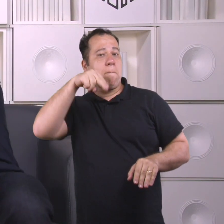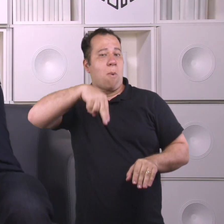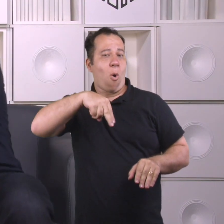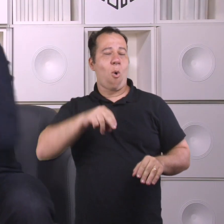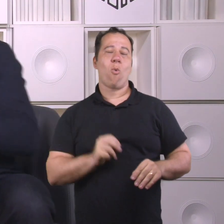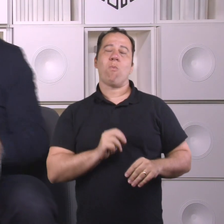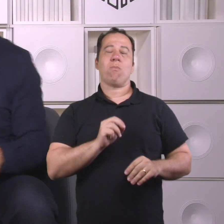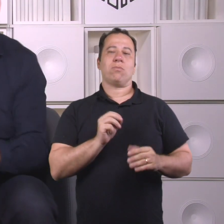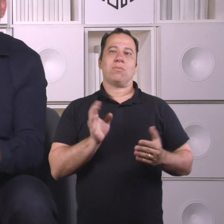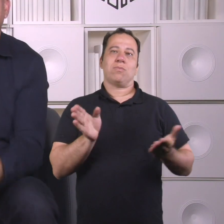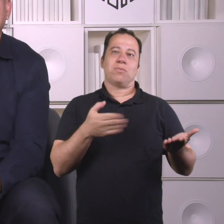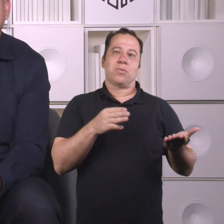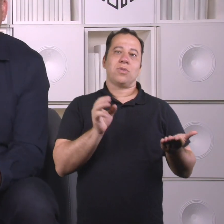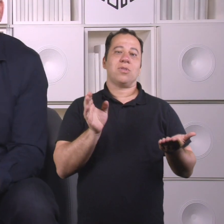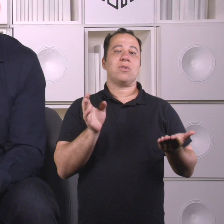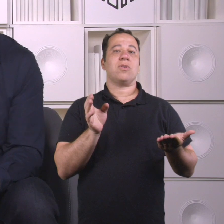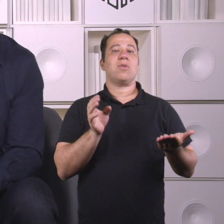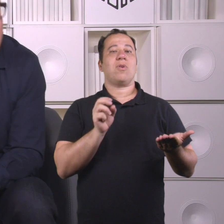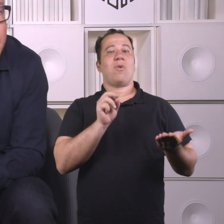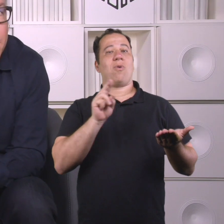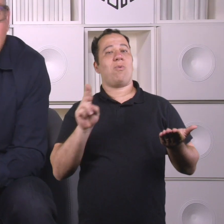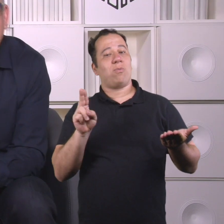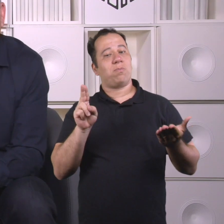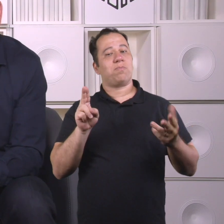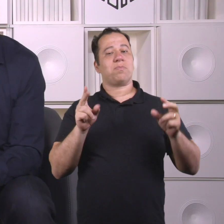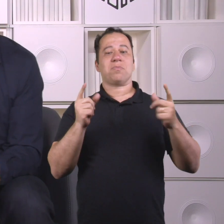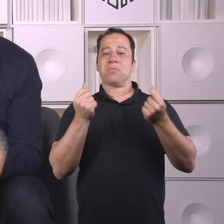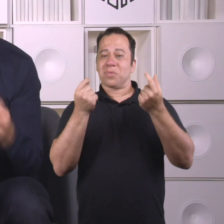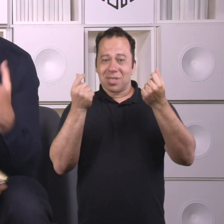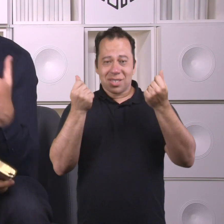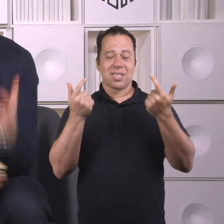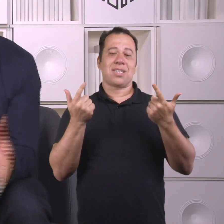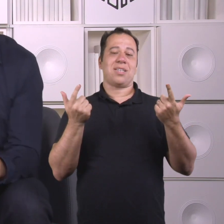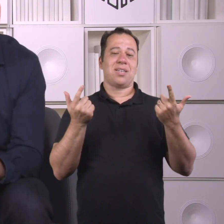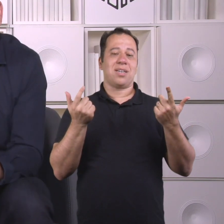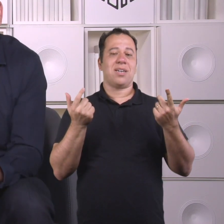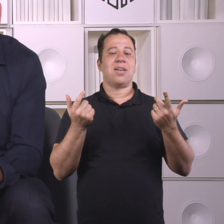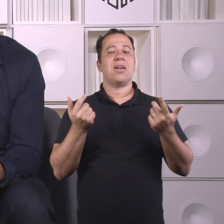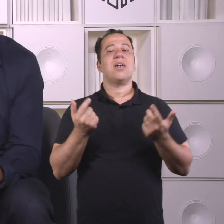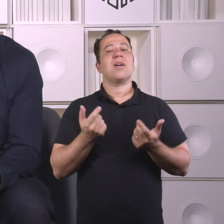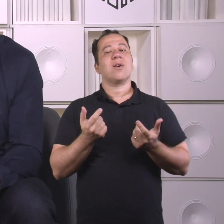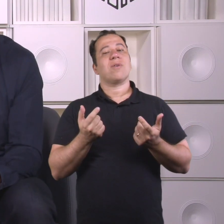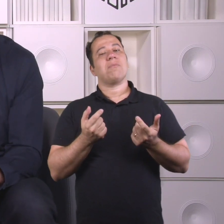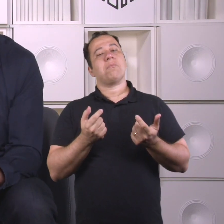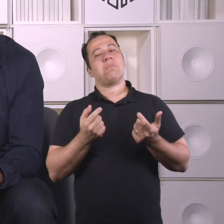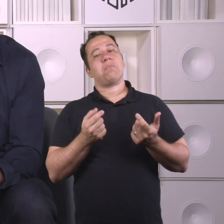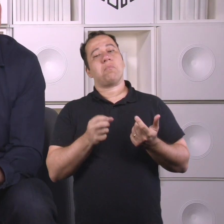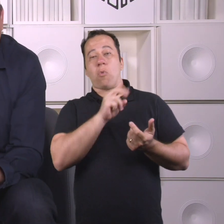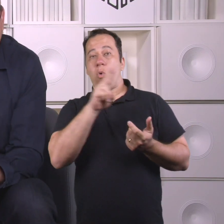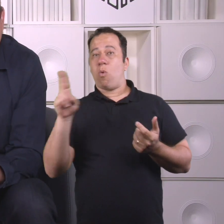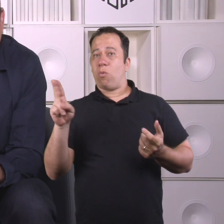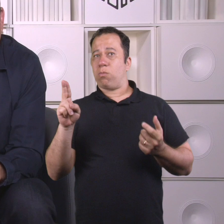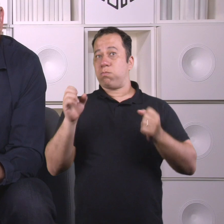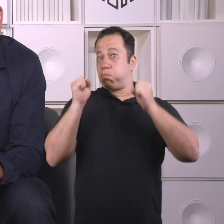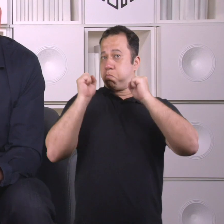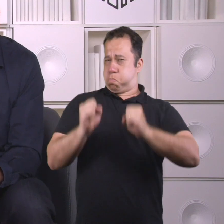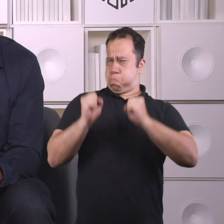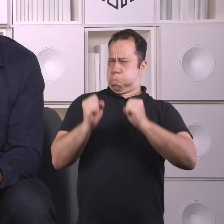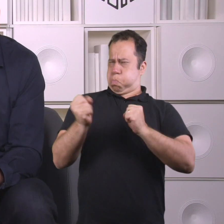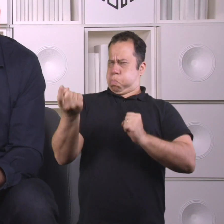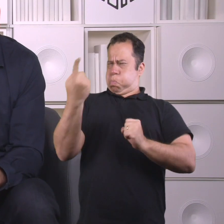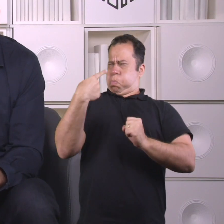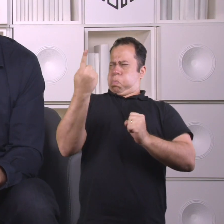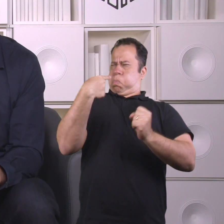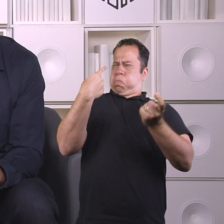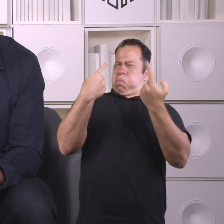de hoje poderia se chamar também Dinheiro, o encontro de hoje poderia se chamar também Potestade, que